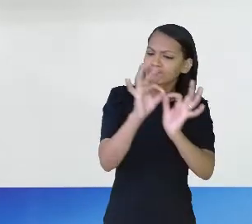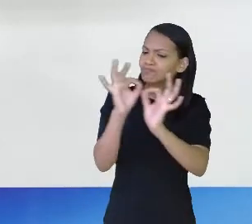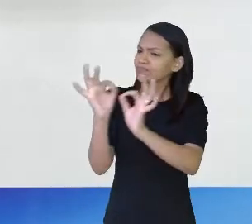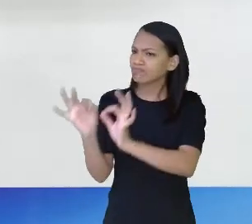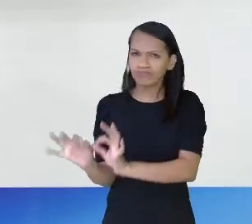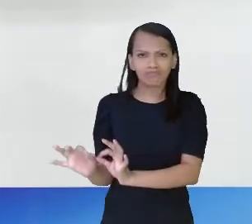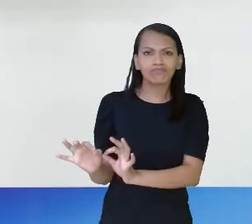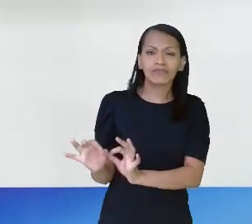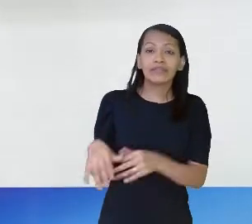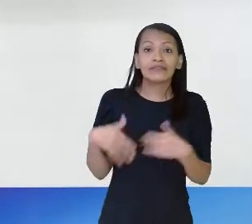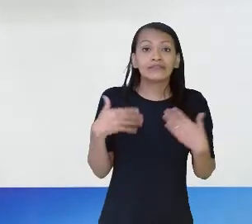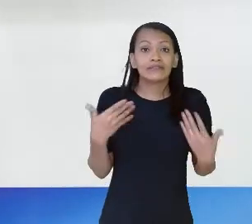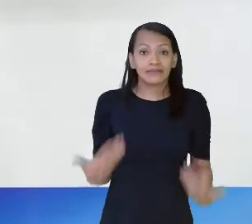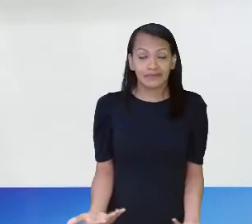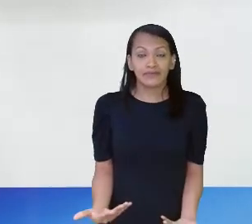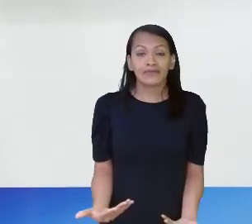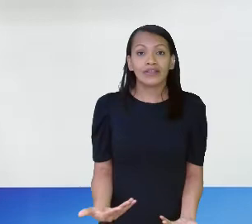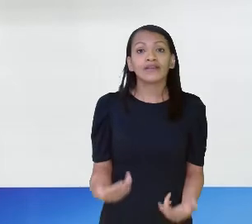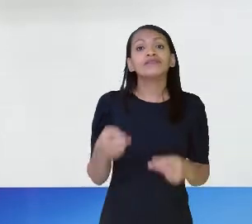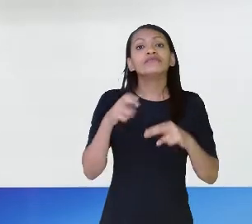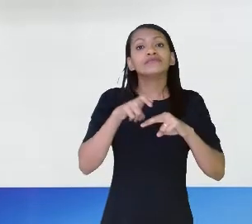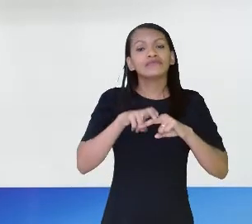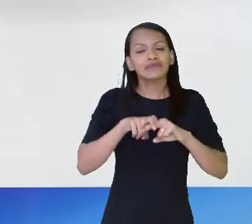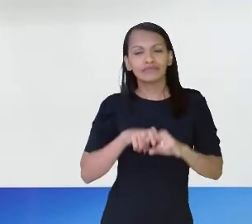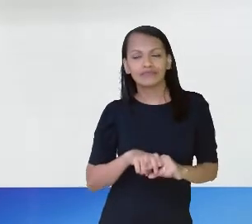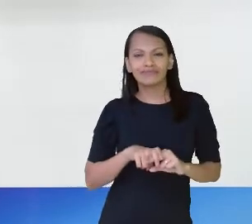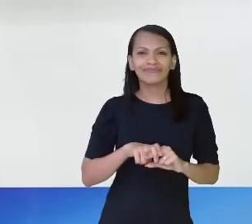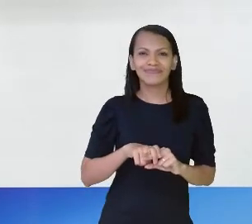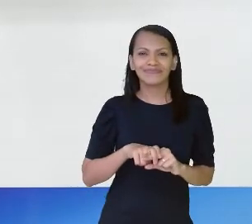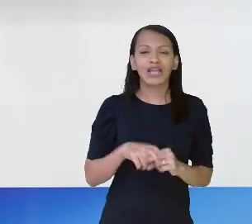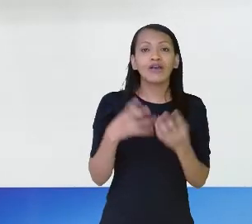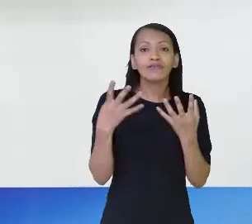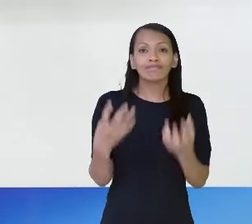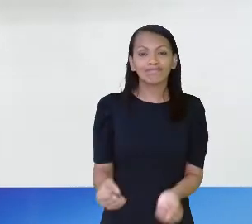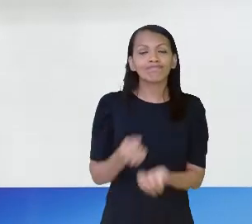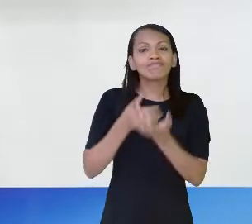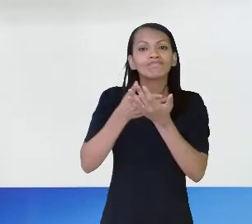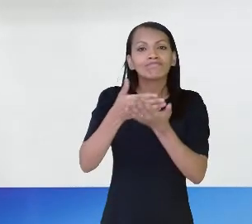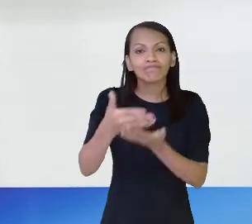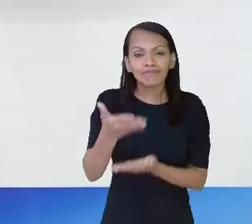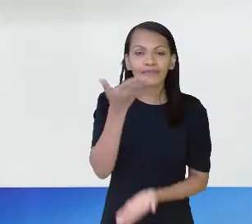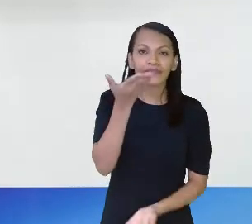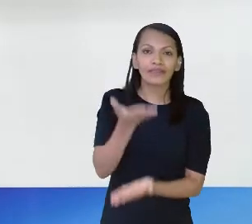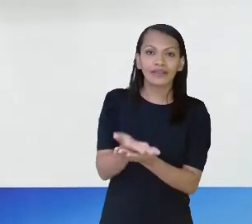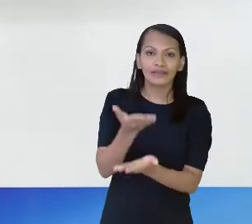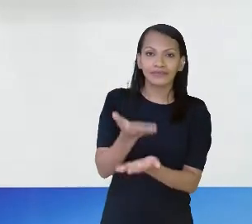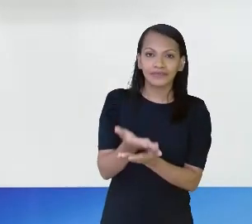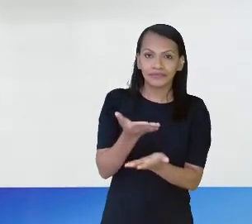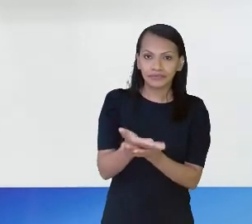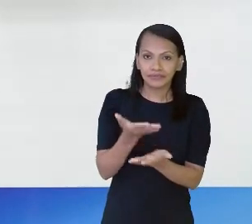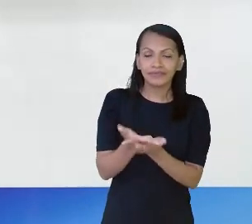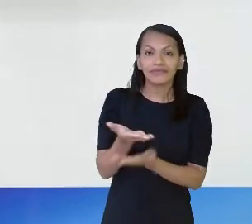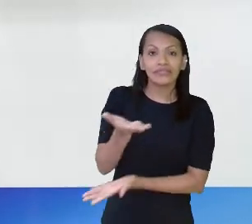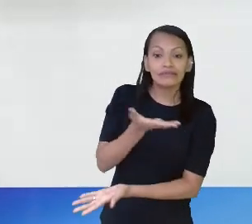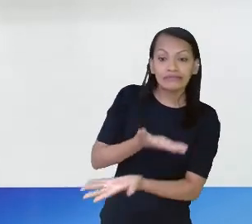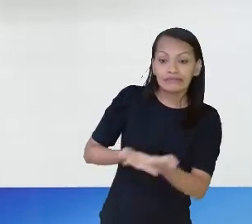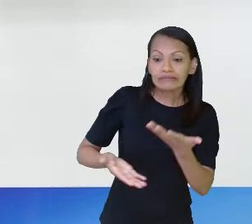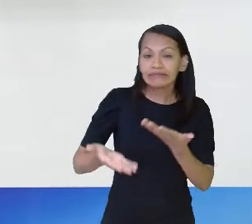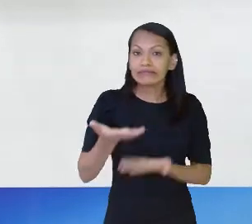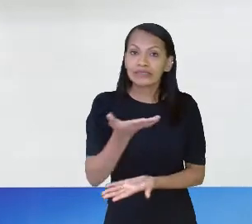hein? Então, senta, se acomoda, vamos começar a nossa aula. Na interação,